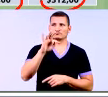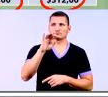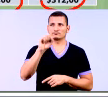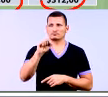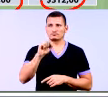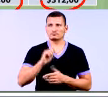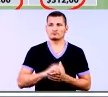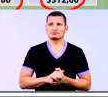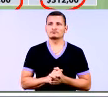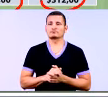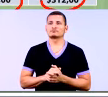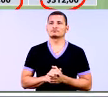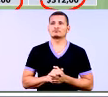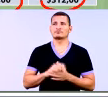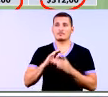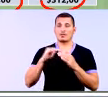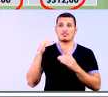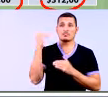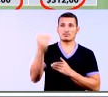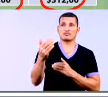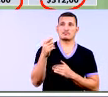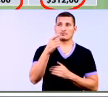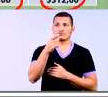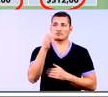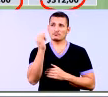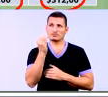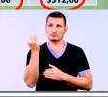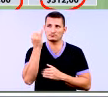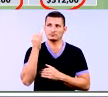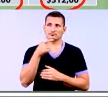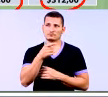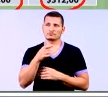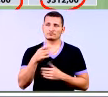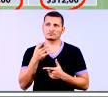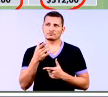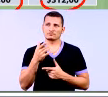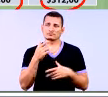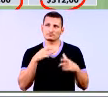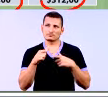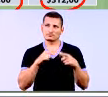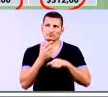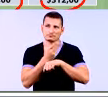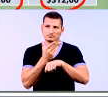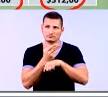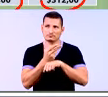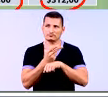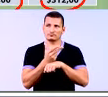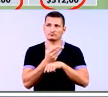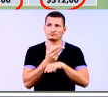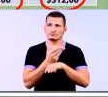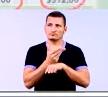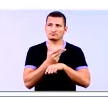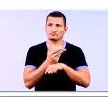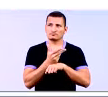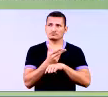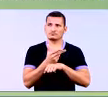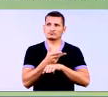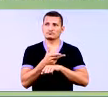além disso, gente, além dessa importância desse processador aqui, se eu for trabalhar com vídeo, que é aquele caso, eu vou ter também que